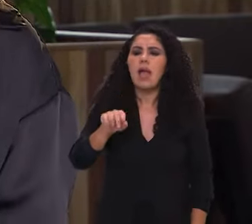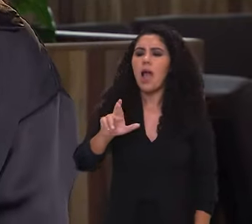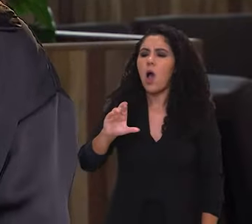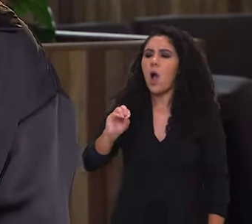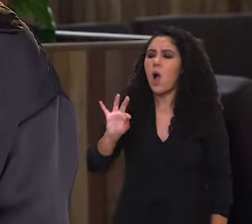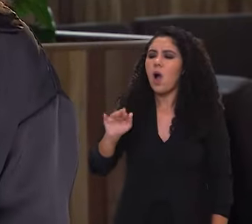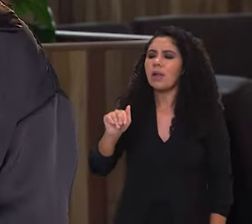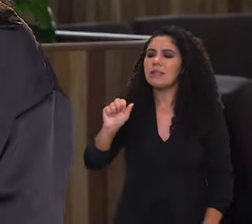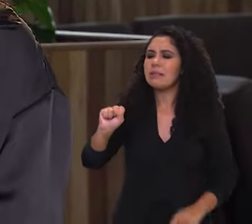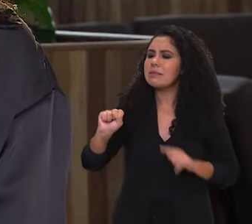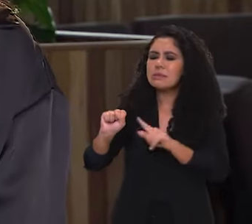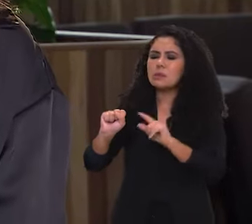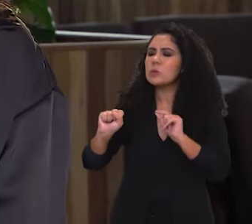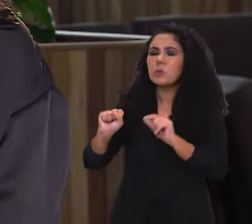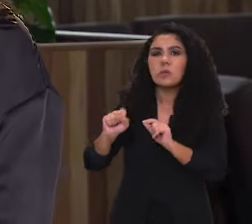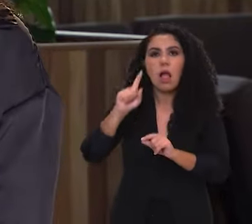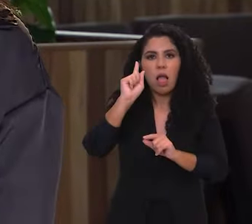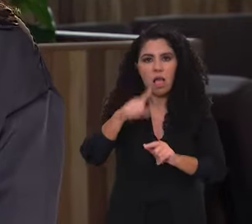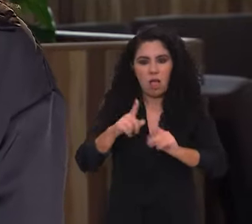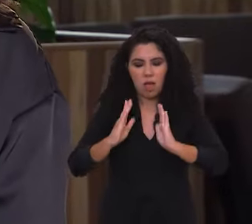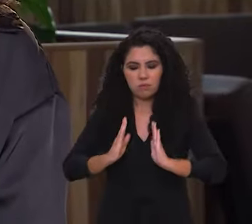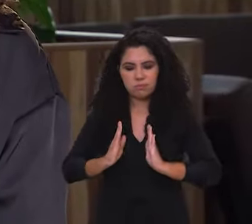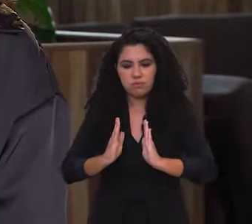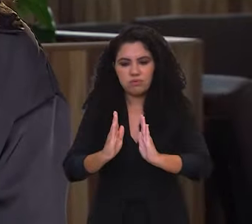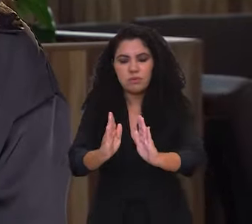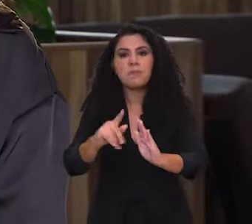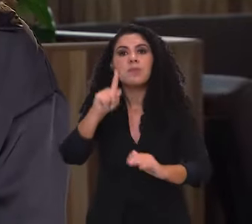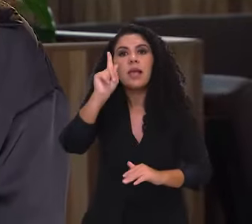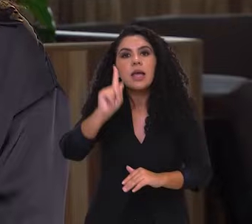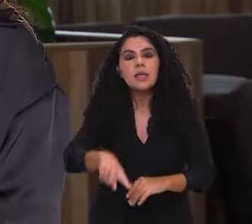As rotas, elas são redes de sistemas